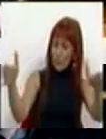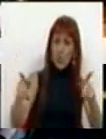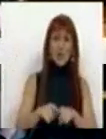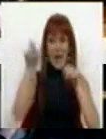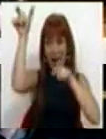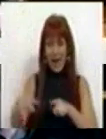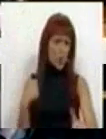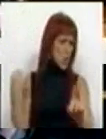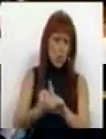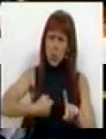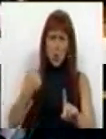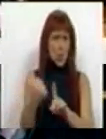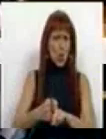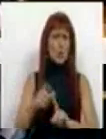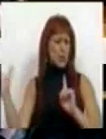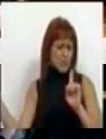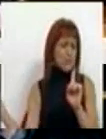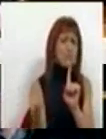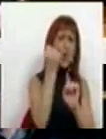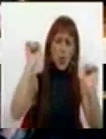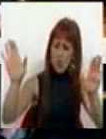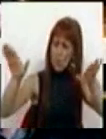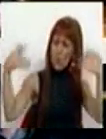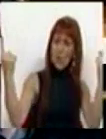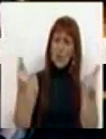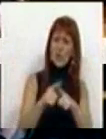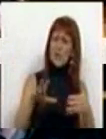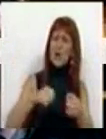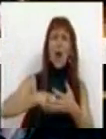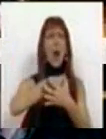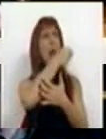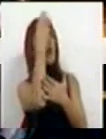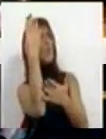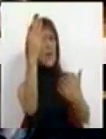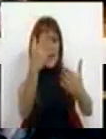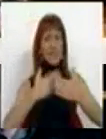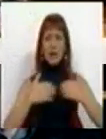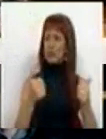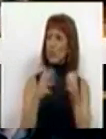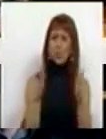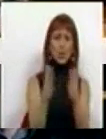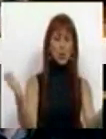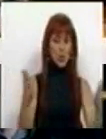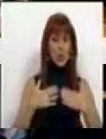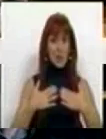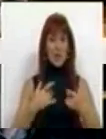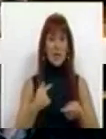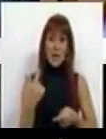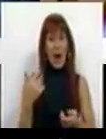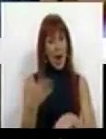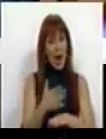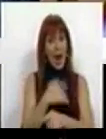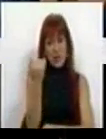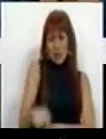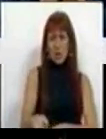e não lutou para que fosse possível aqui o raiar do luz que nos trouxe tudo isso que antes era negado